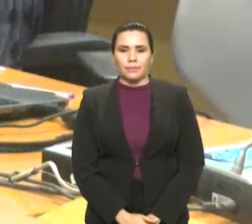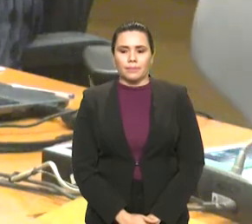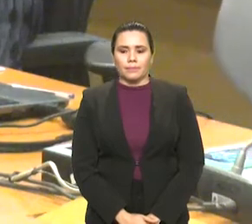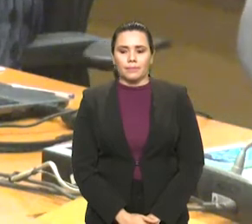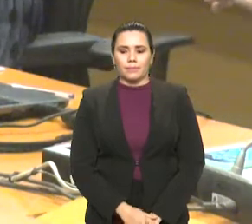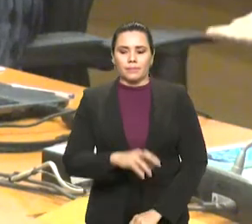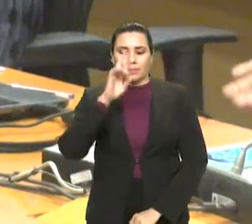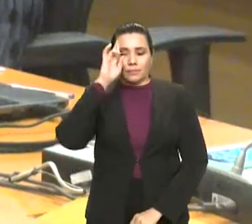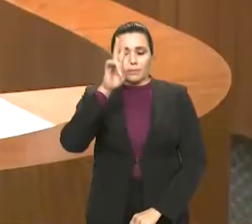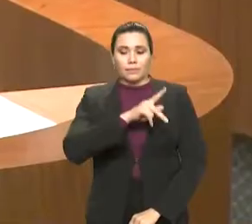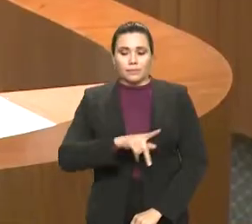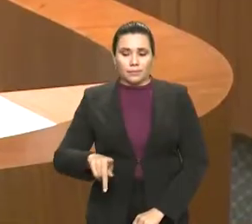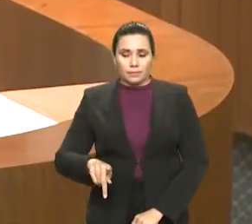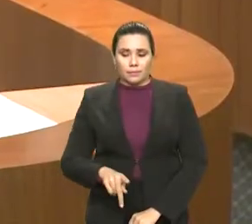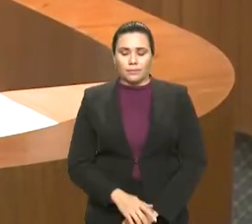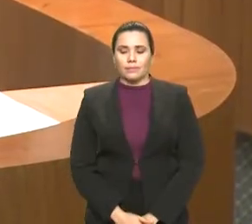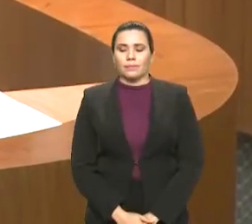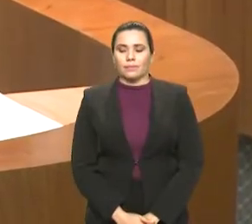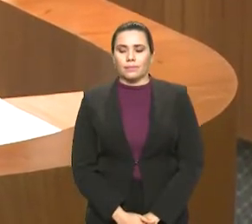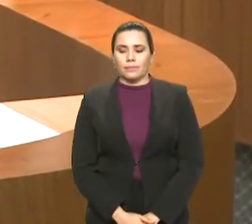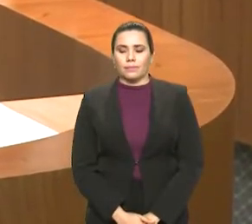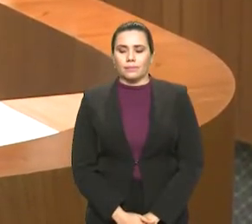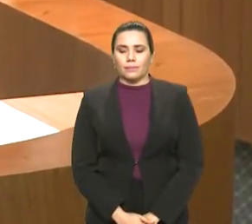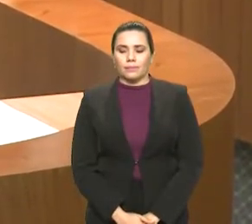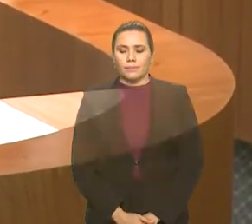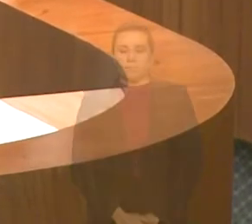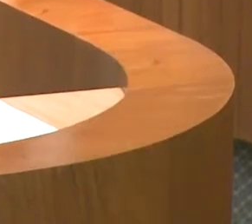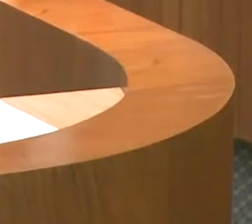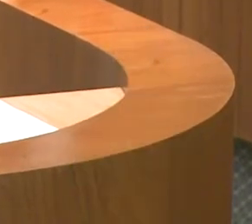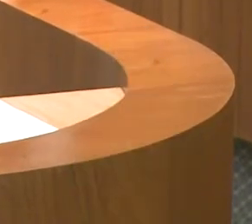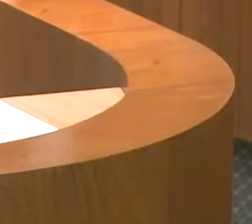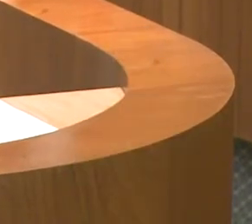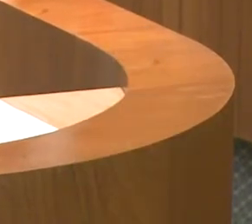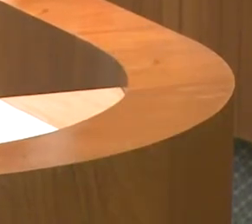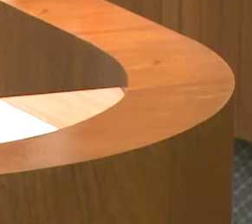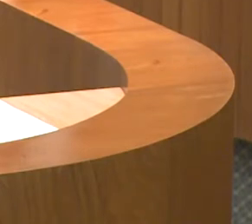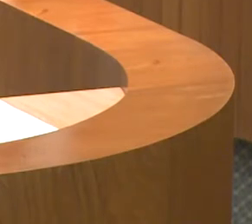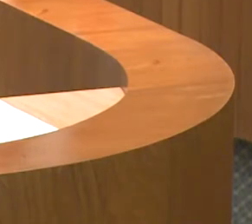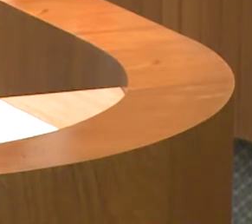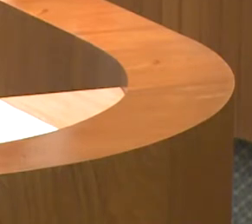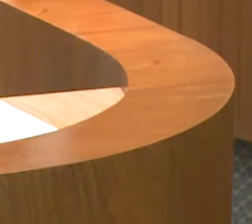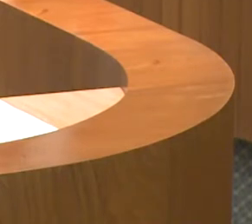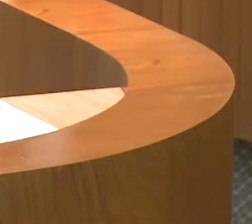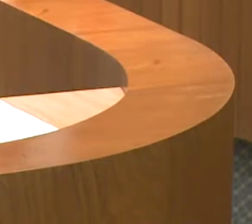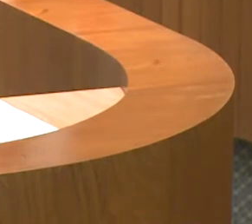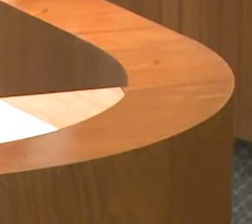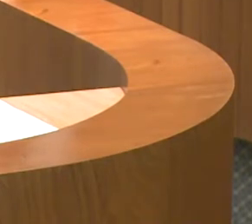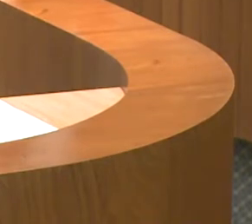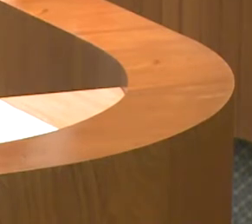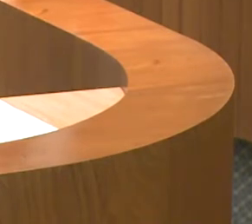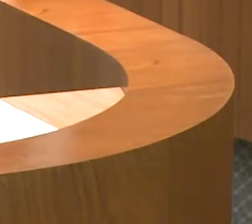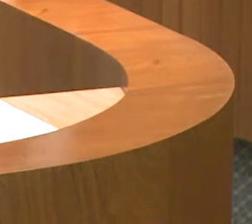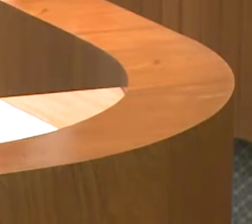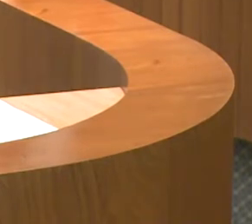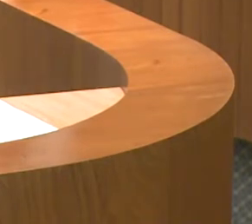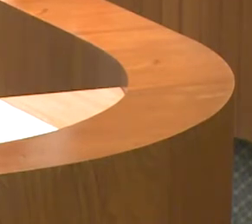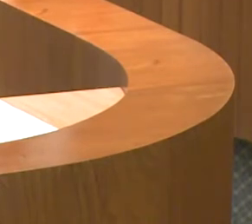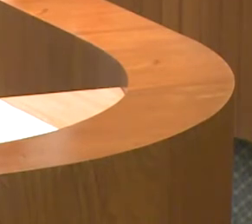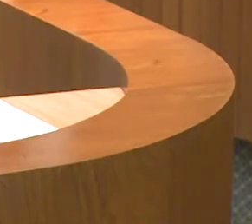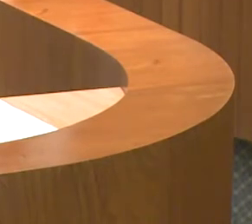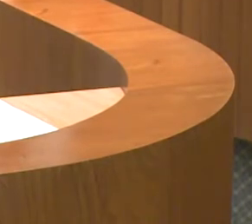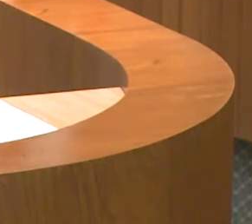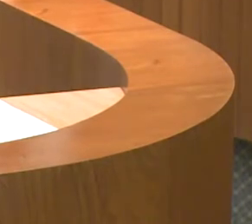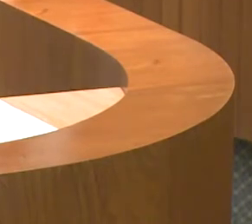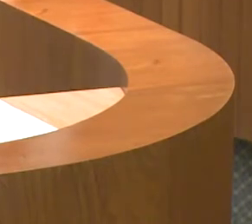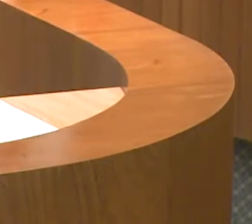Senhor presidente, ou melhor, senhora presidente, demais pares, deputados e deputadas, nosso mais cordial bom dia, ocupando